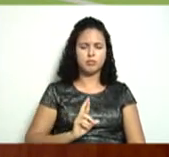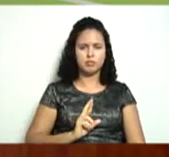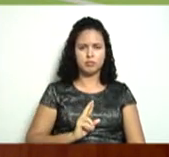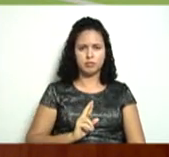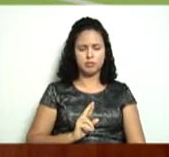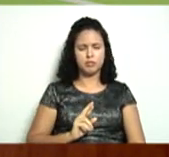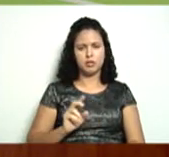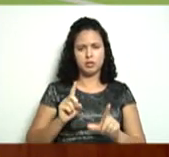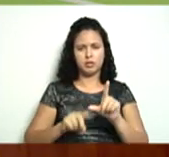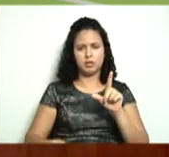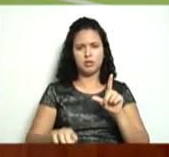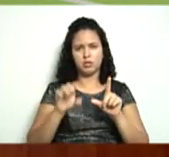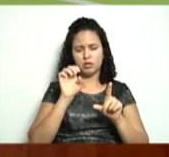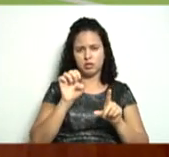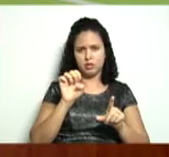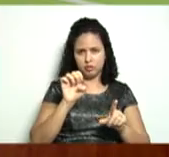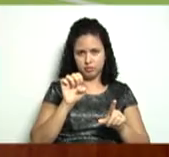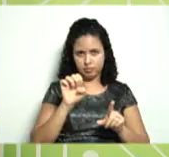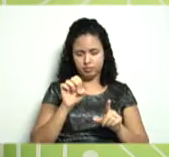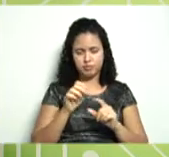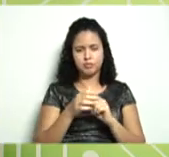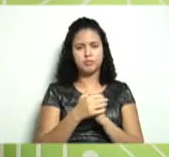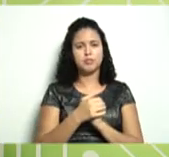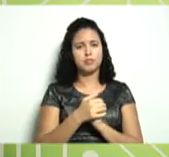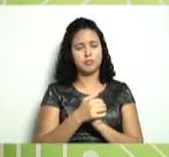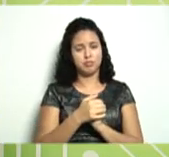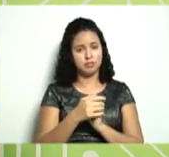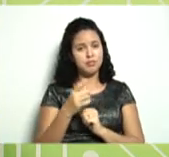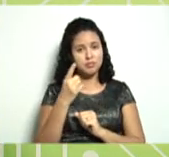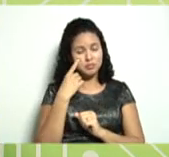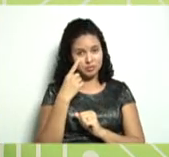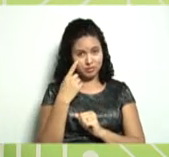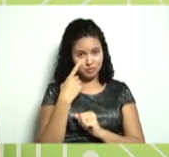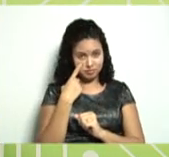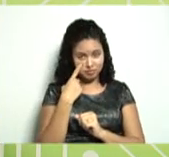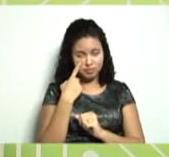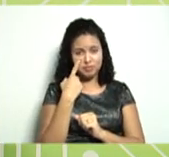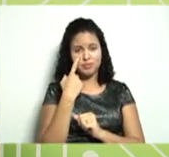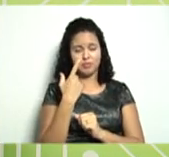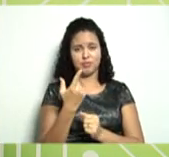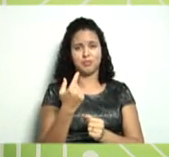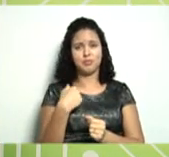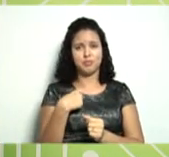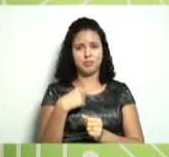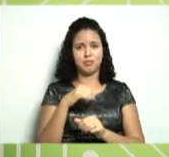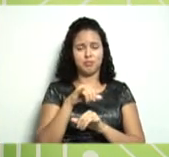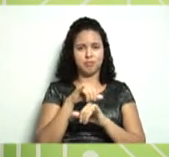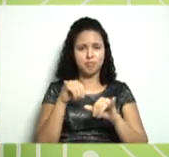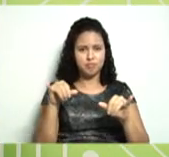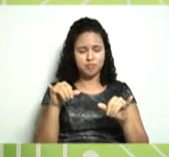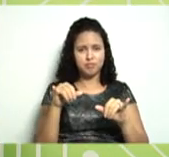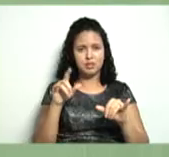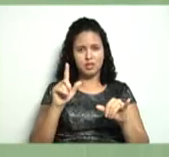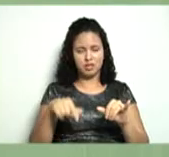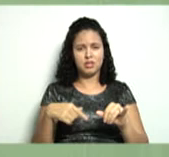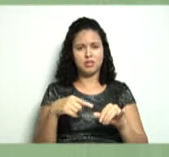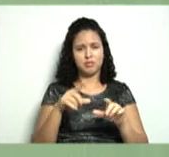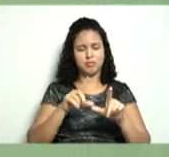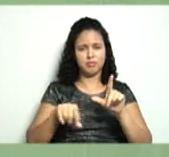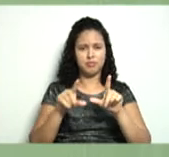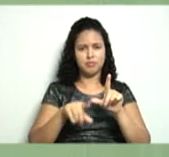E. Realmente, eu já tinha até mostrado qual era a resposta, né, pessoal? Realmente, a resposta aqui é a letra